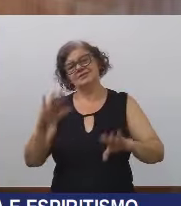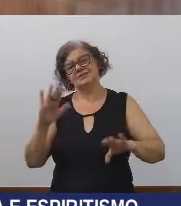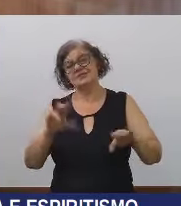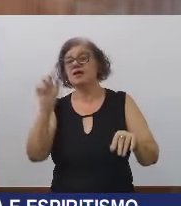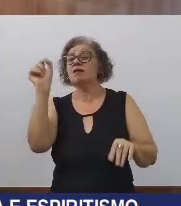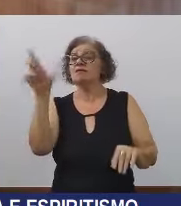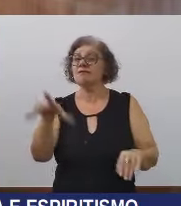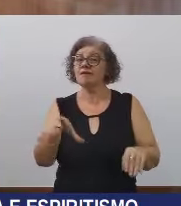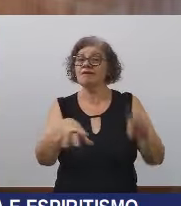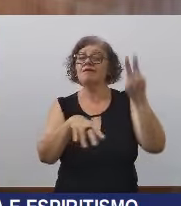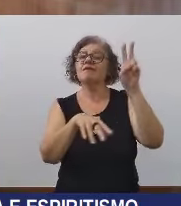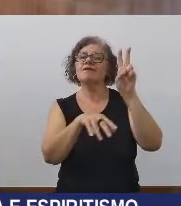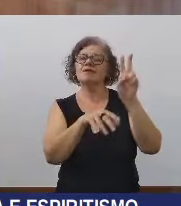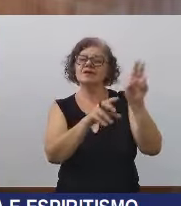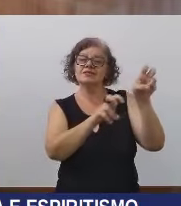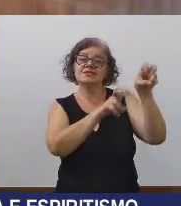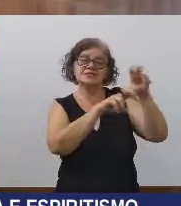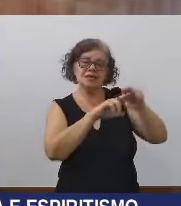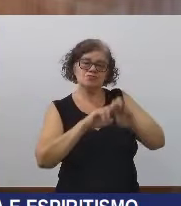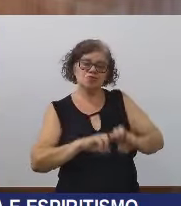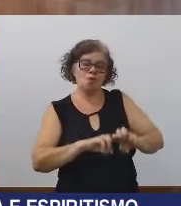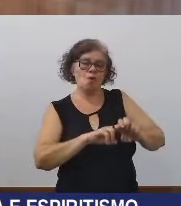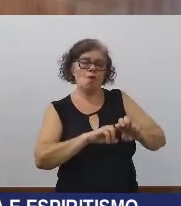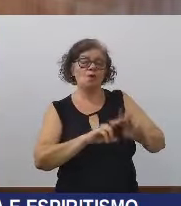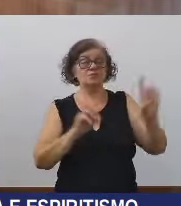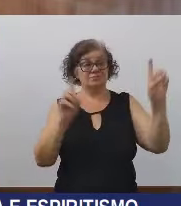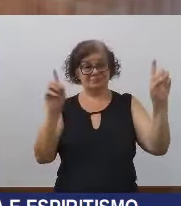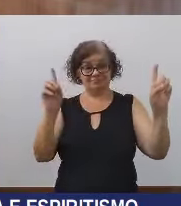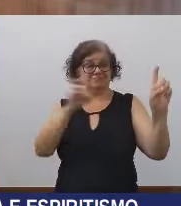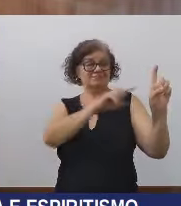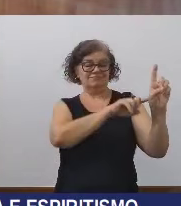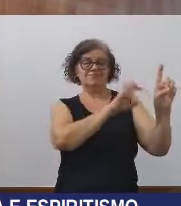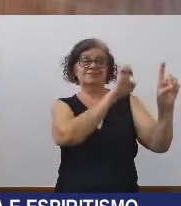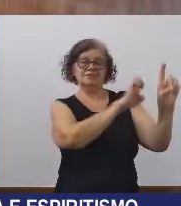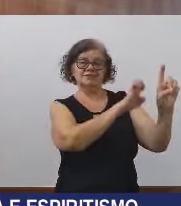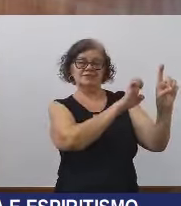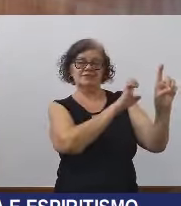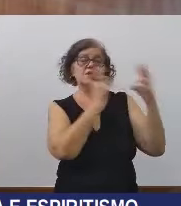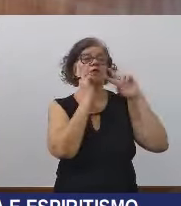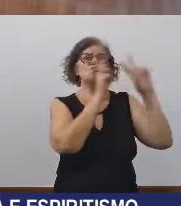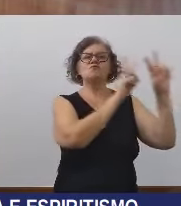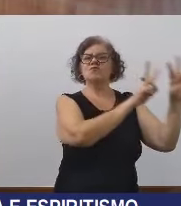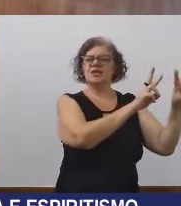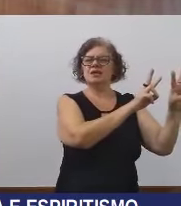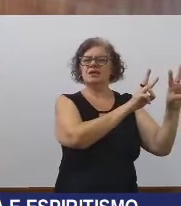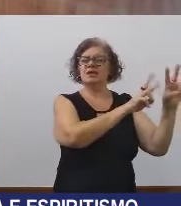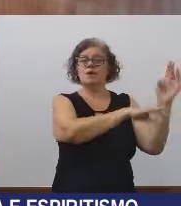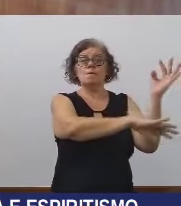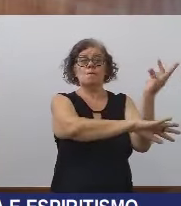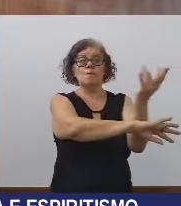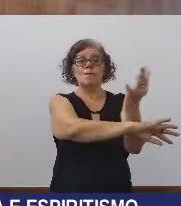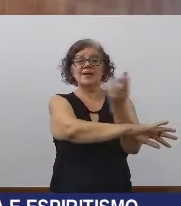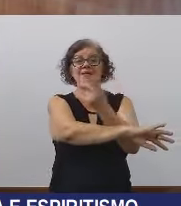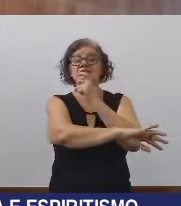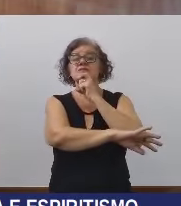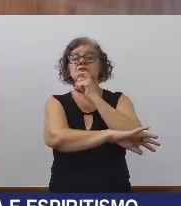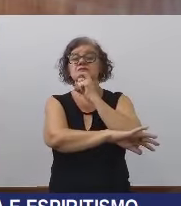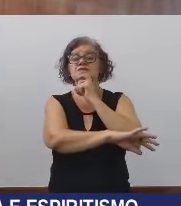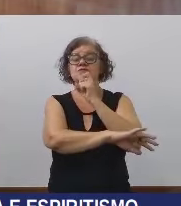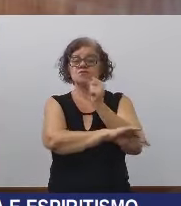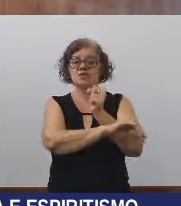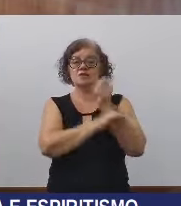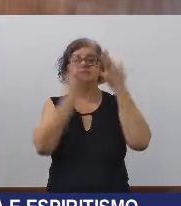Entretanto, quem cuidou de sentar do lado esquerdo, assiste a cena de matas